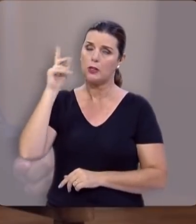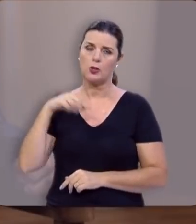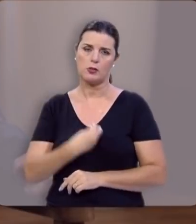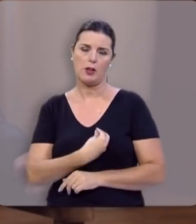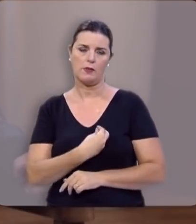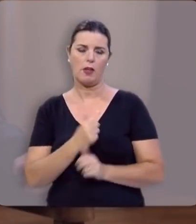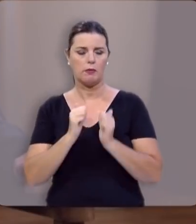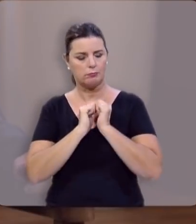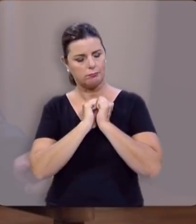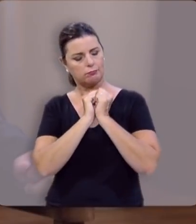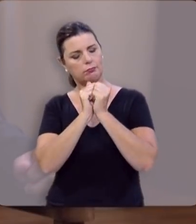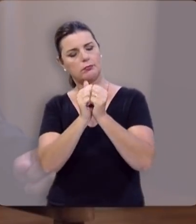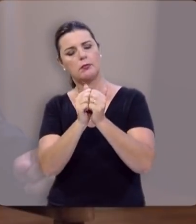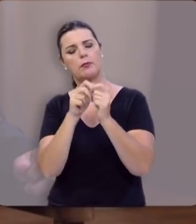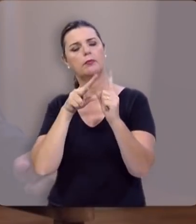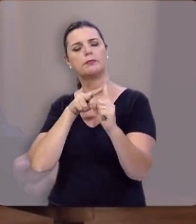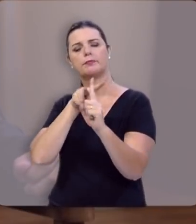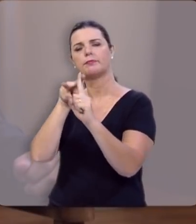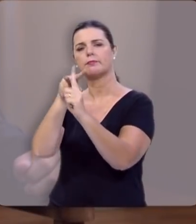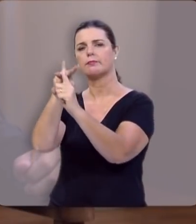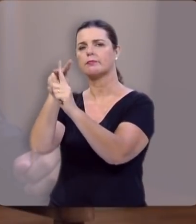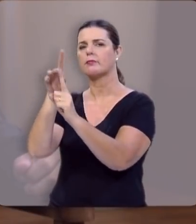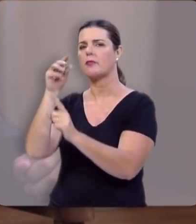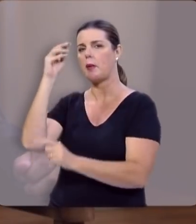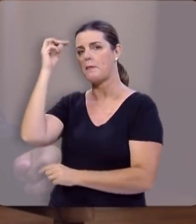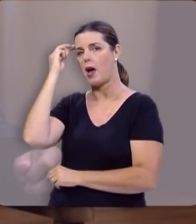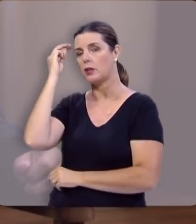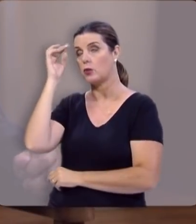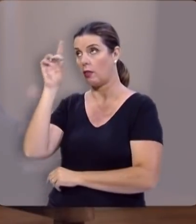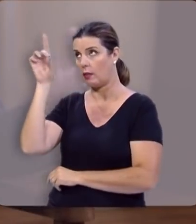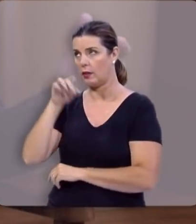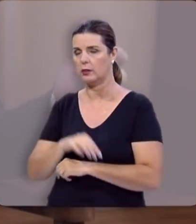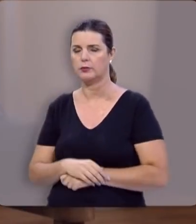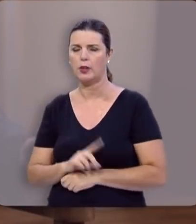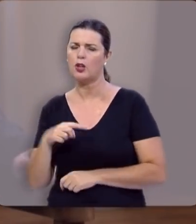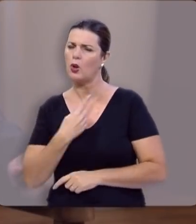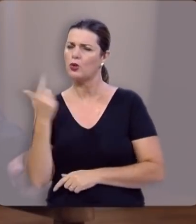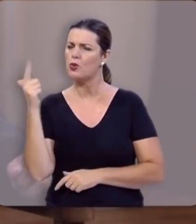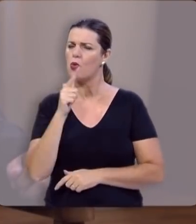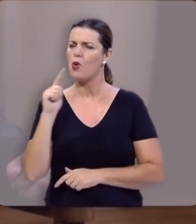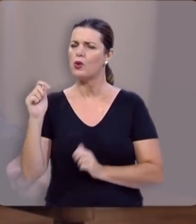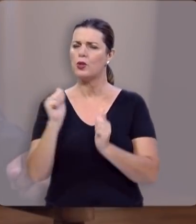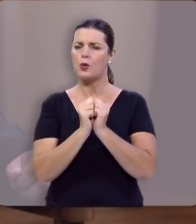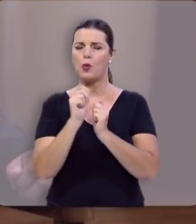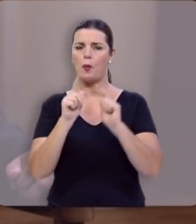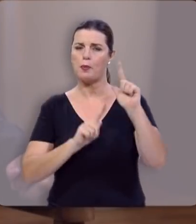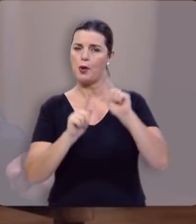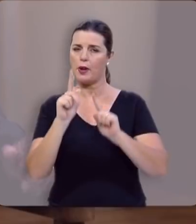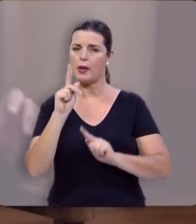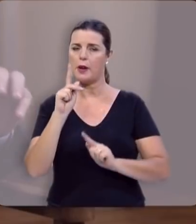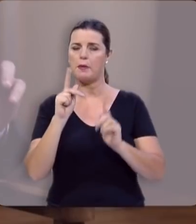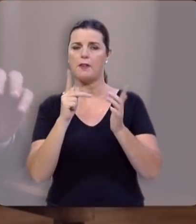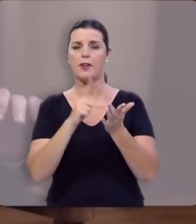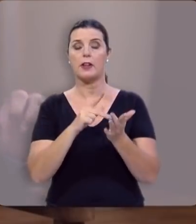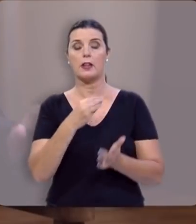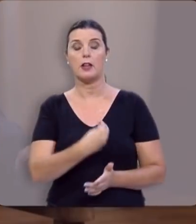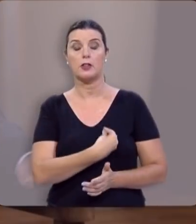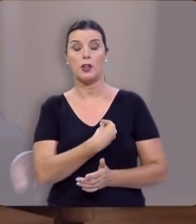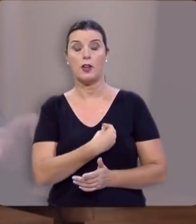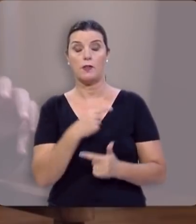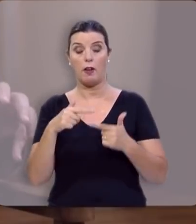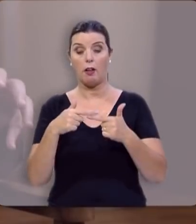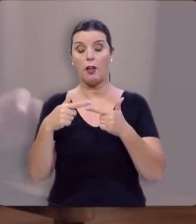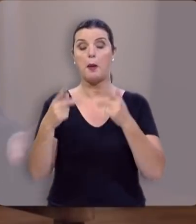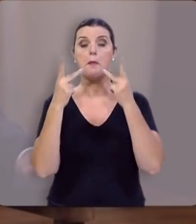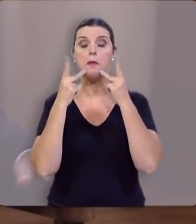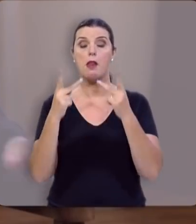nossa vida, que nós caminhemos na direção da maturidade. A gente continua com o nosso programa Verdade e Vida daqui a